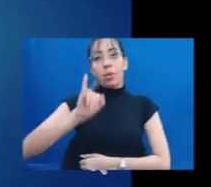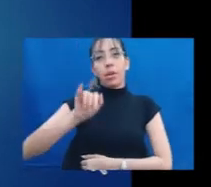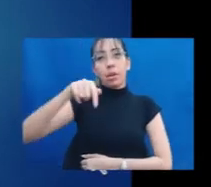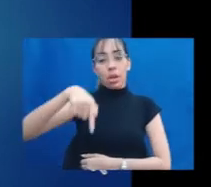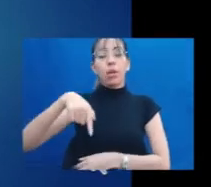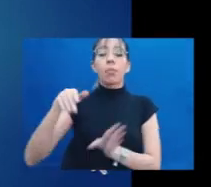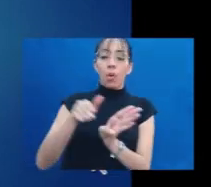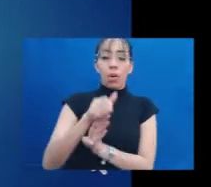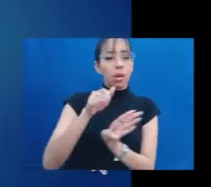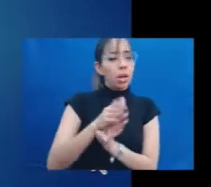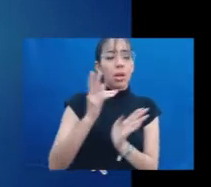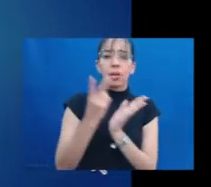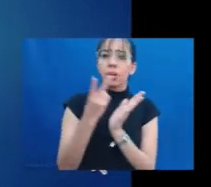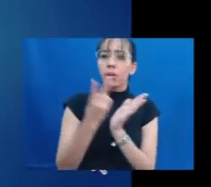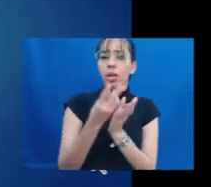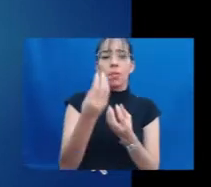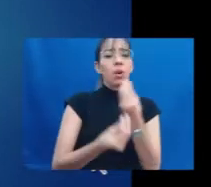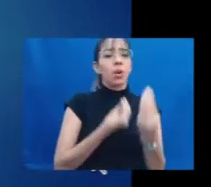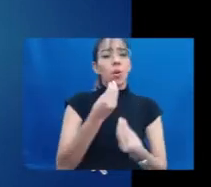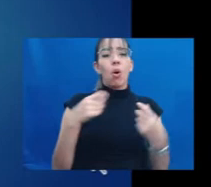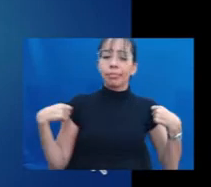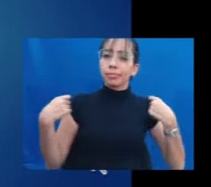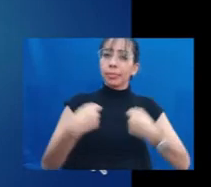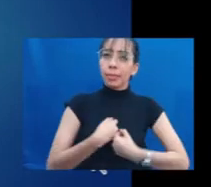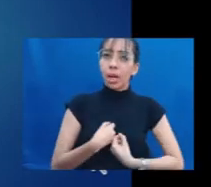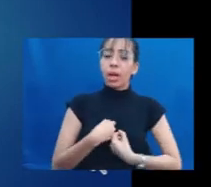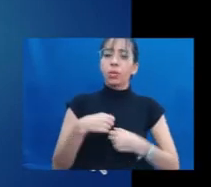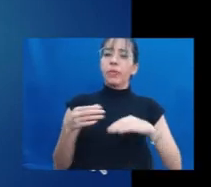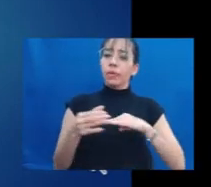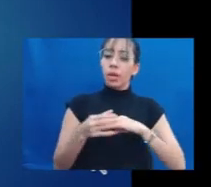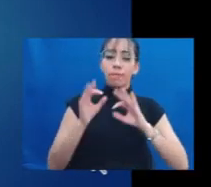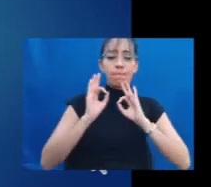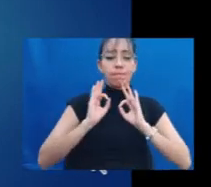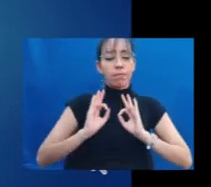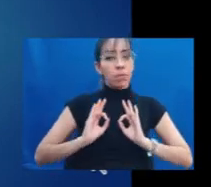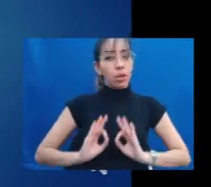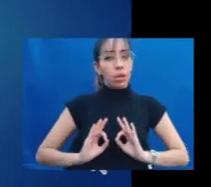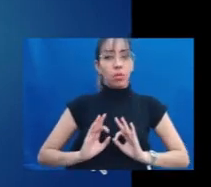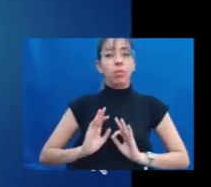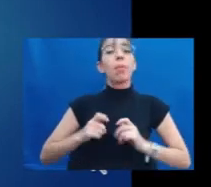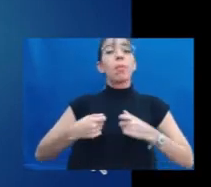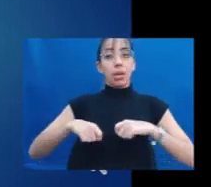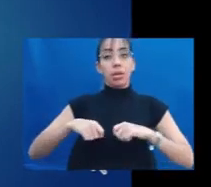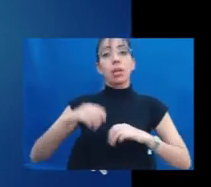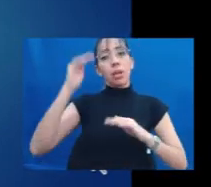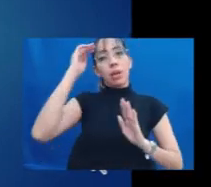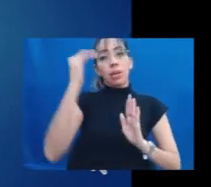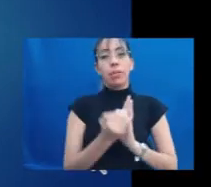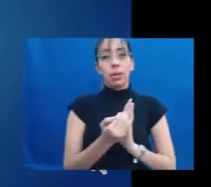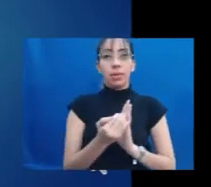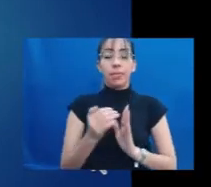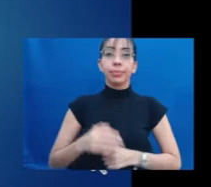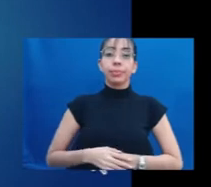óculos de segurança, como o jaleco, a roupa fechada, a calça comprida, o sapato fechado, ou seja, seguem as normas, né,